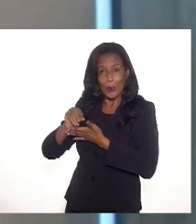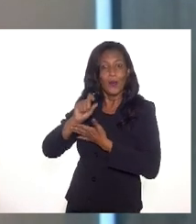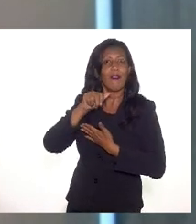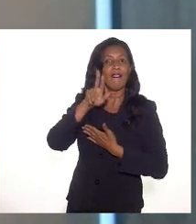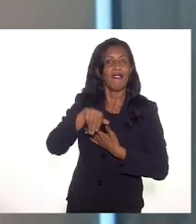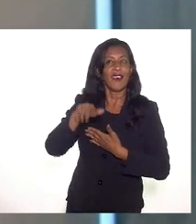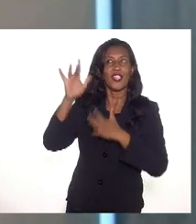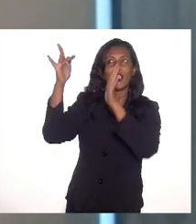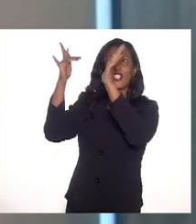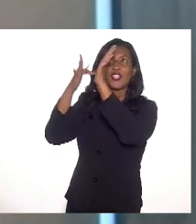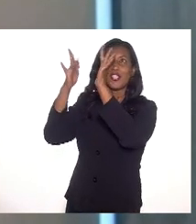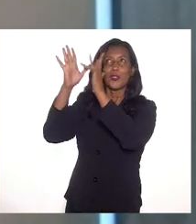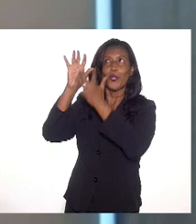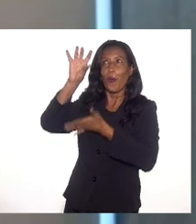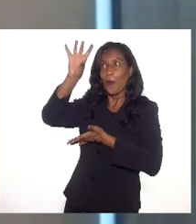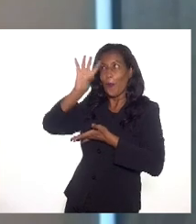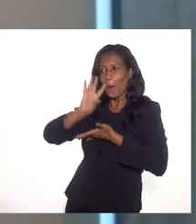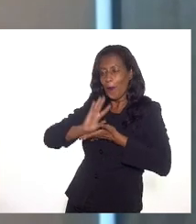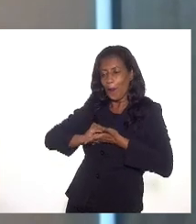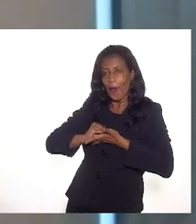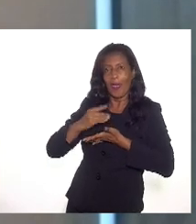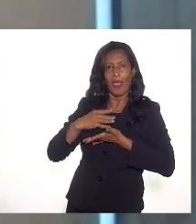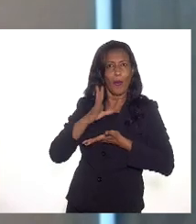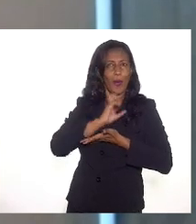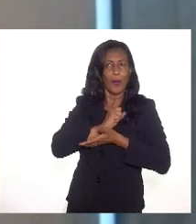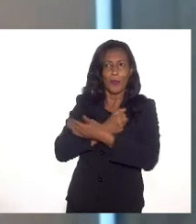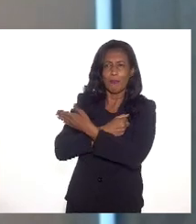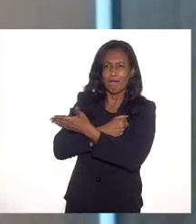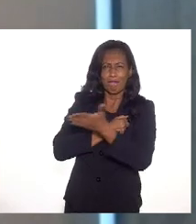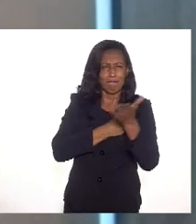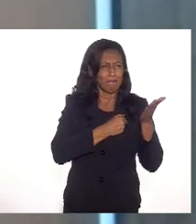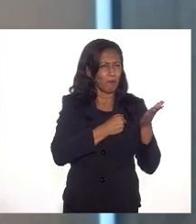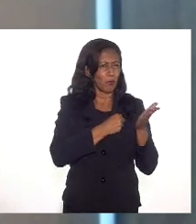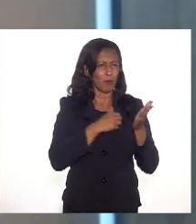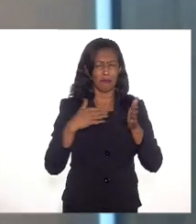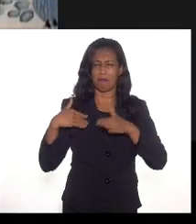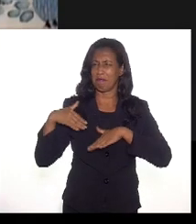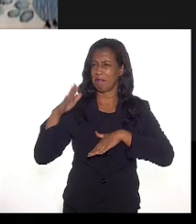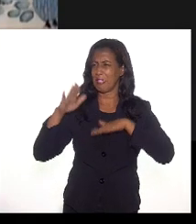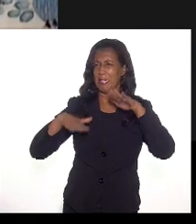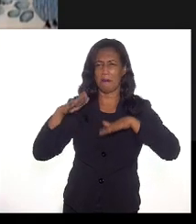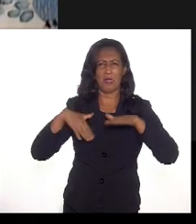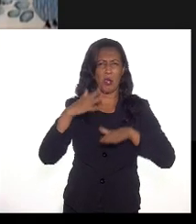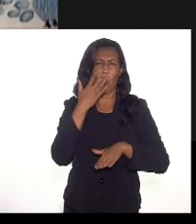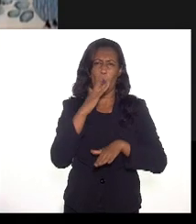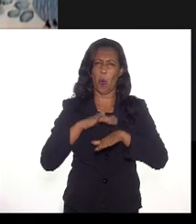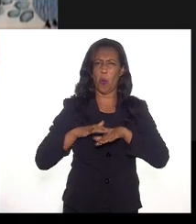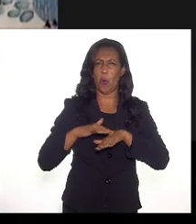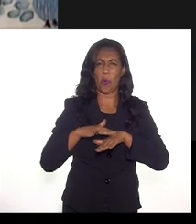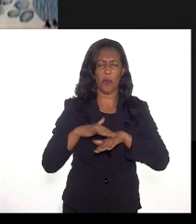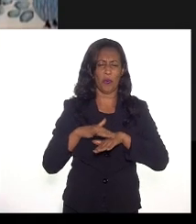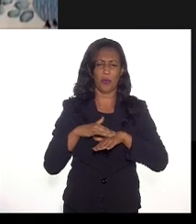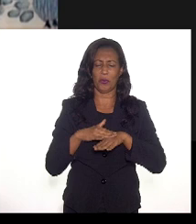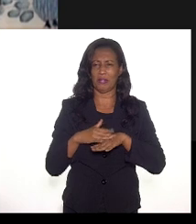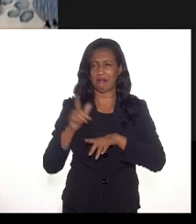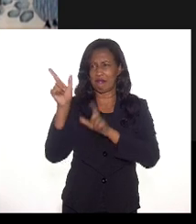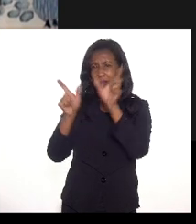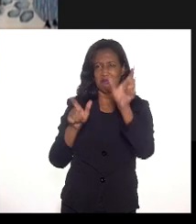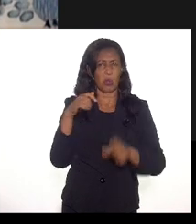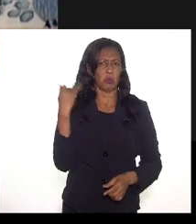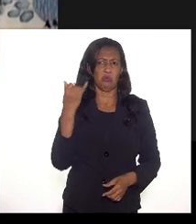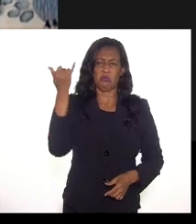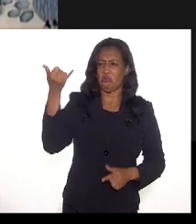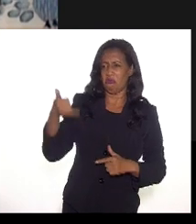amar a todos incondicionalmente independente da raça cor não importa